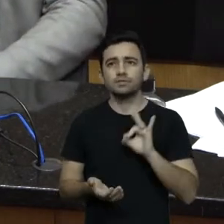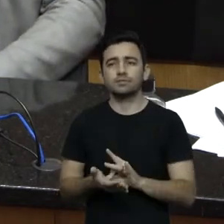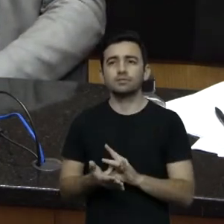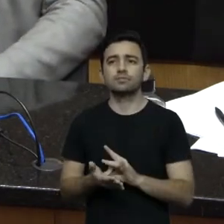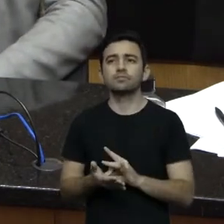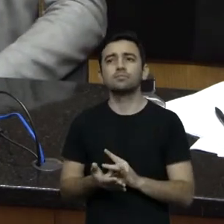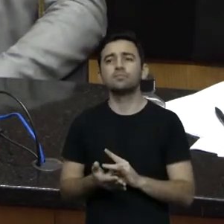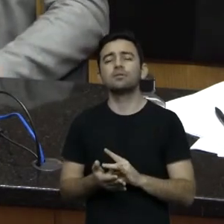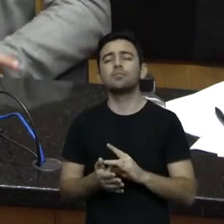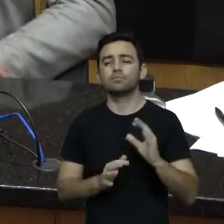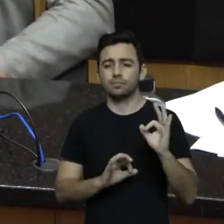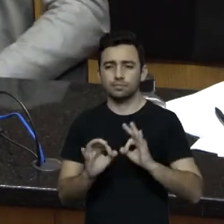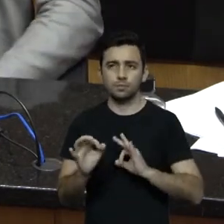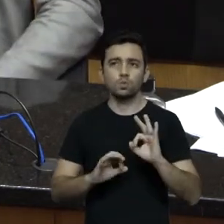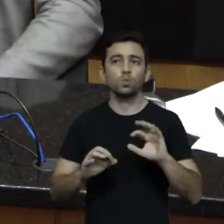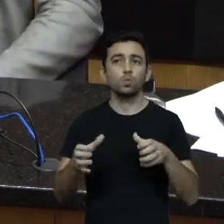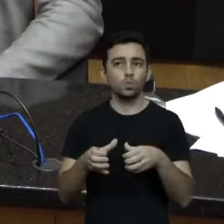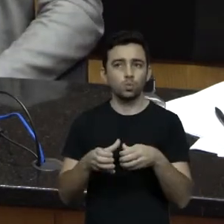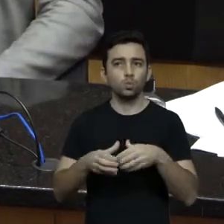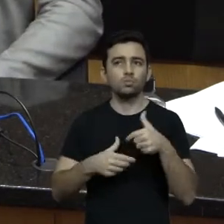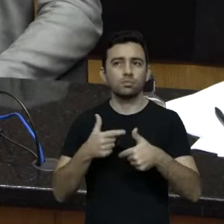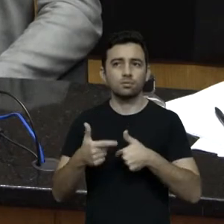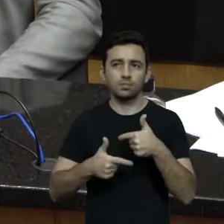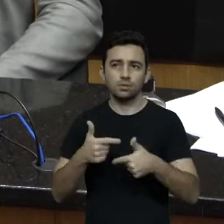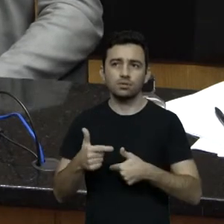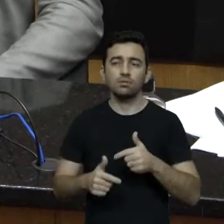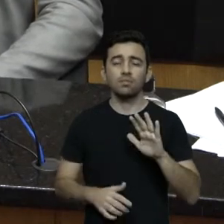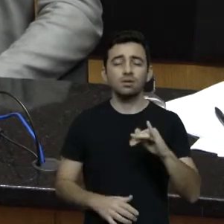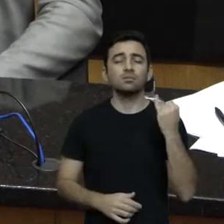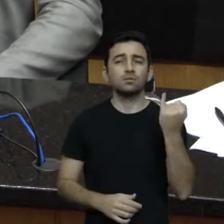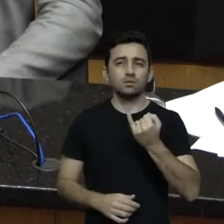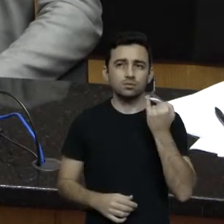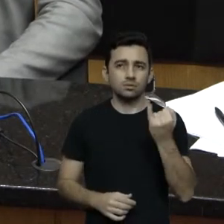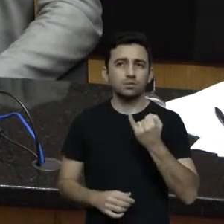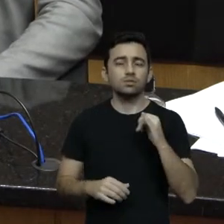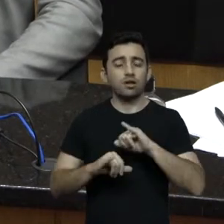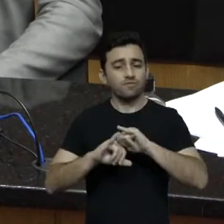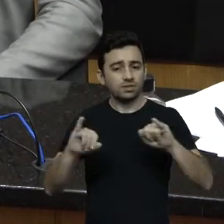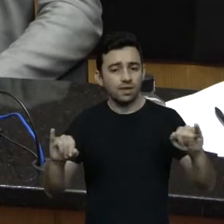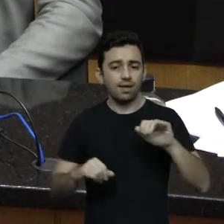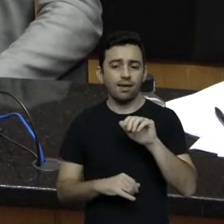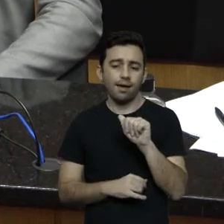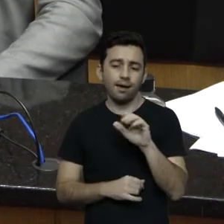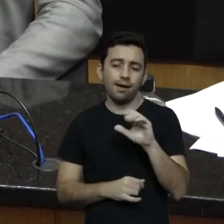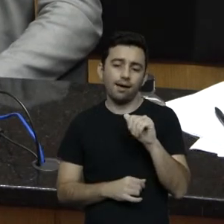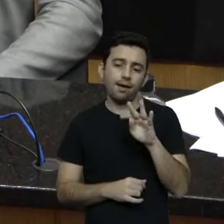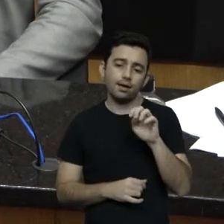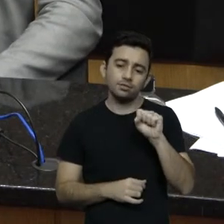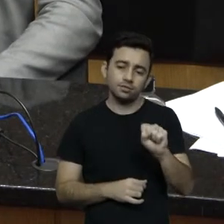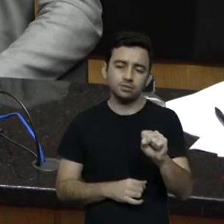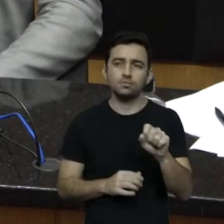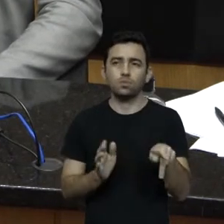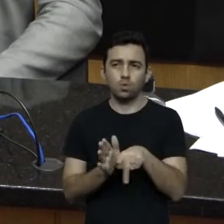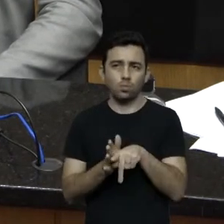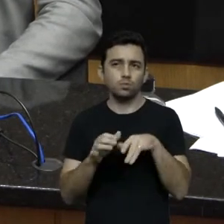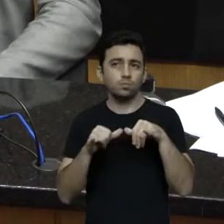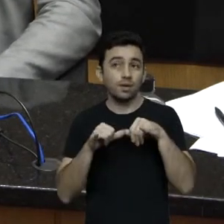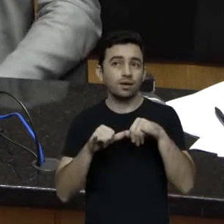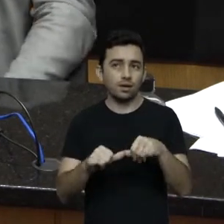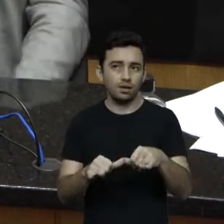está sendo formado um grupo de trabalho mas é importante frisar que a Kátia Associação Catarinense dos supermercados